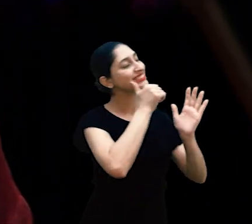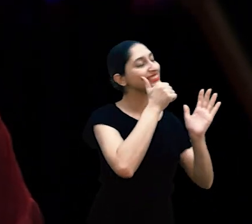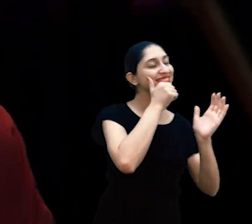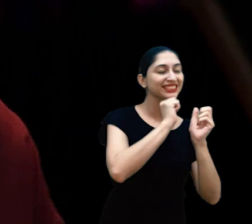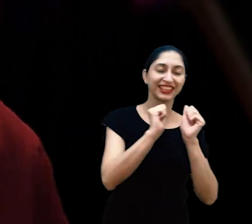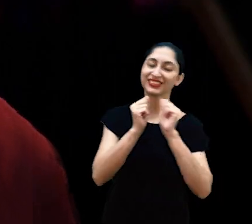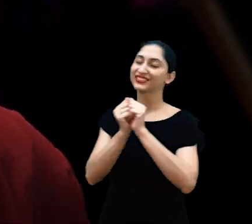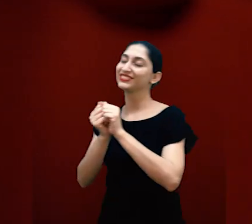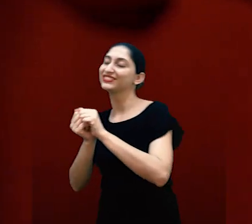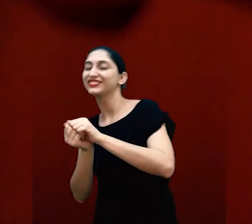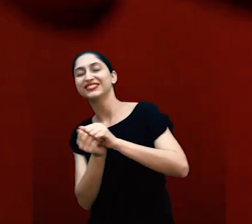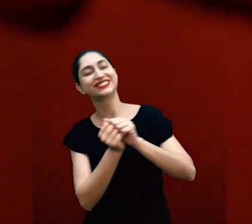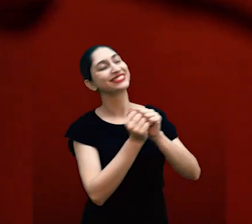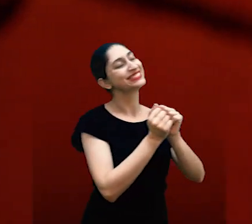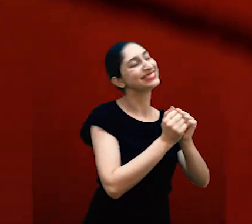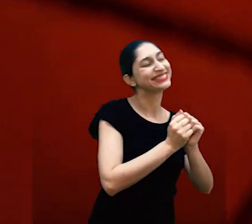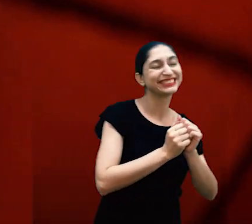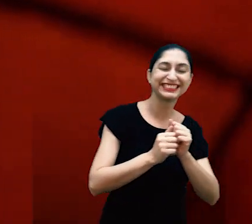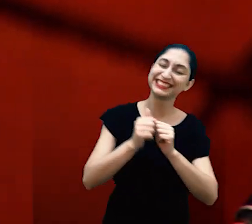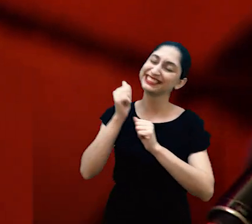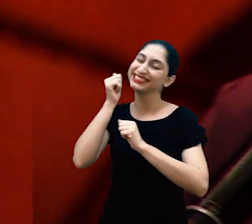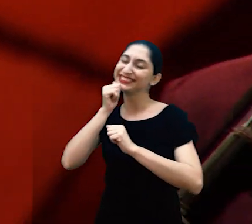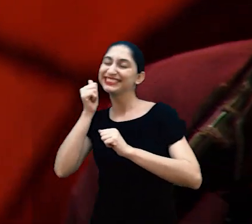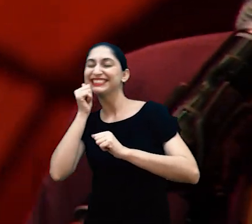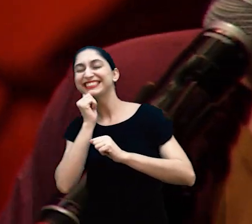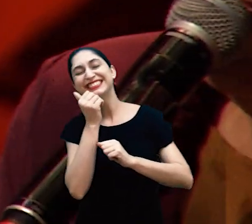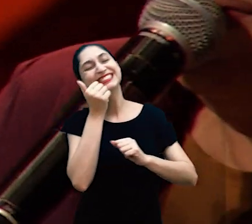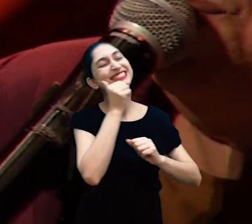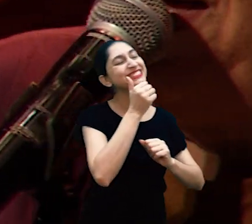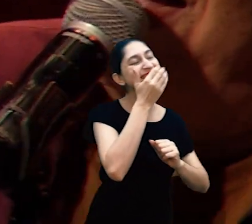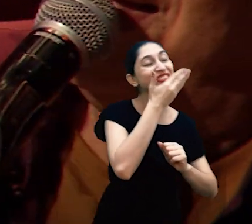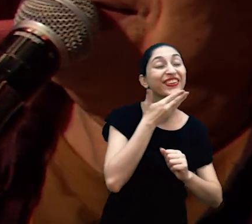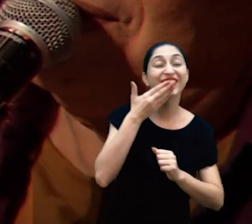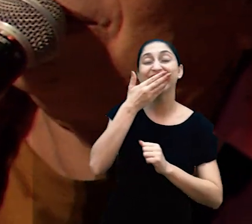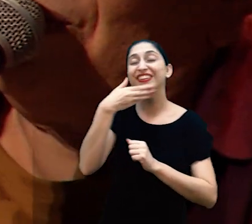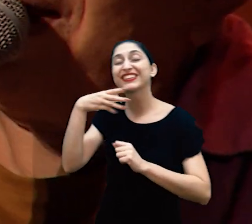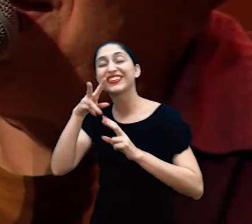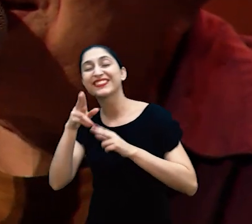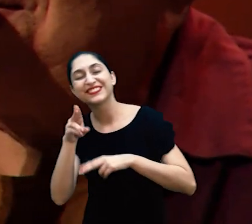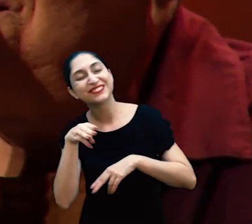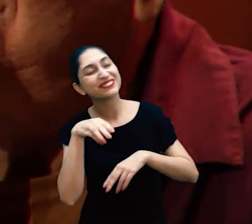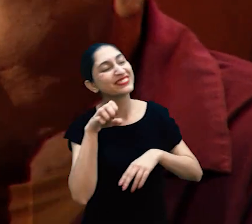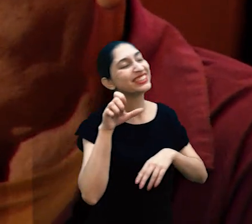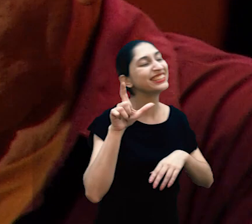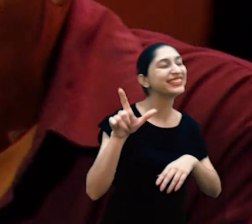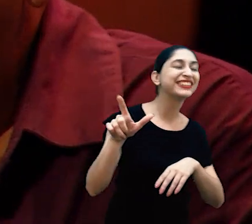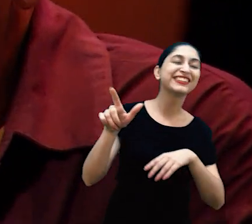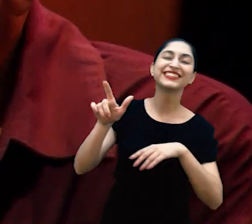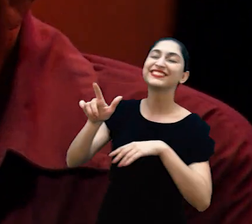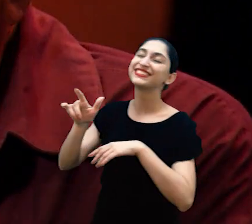menina, meu pedacinho de mel, mel, mel.